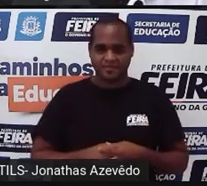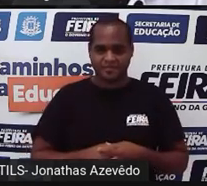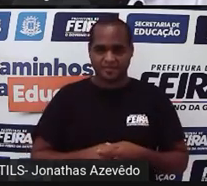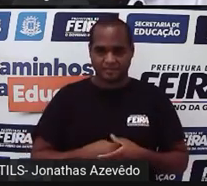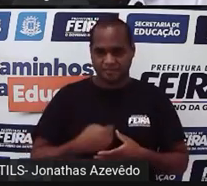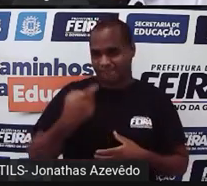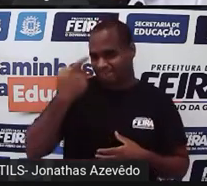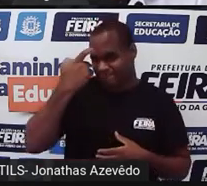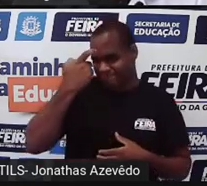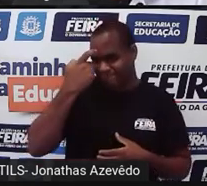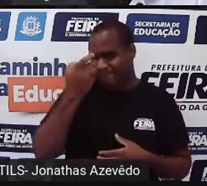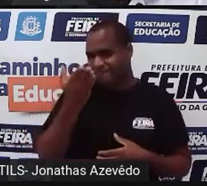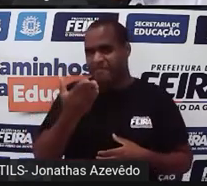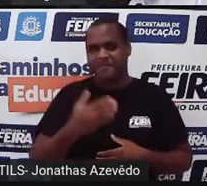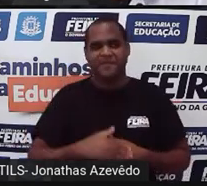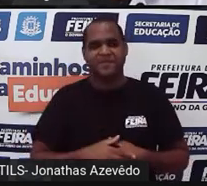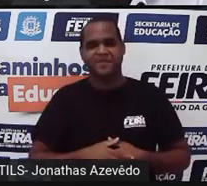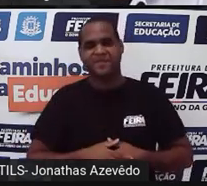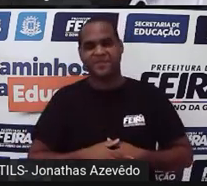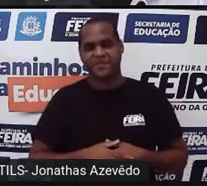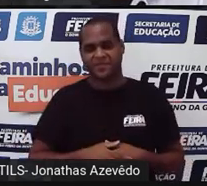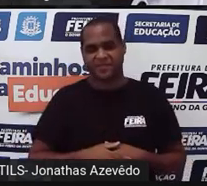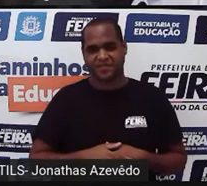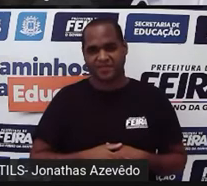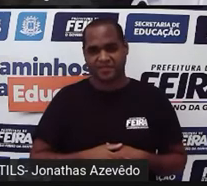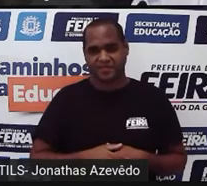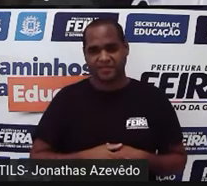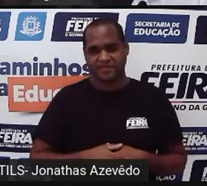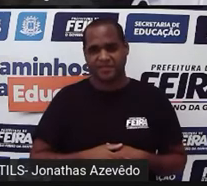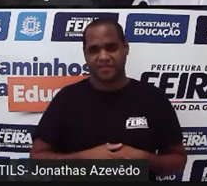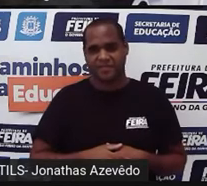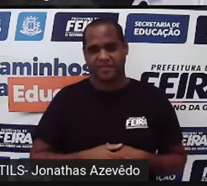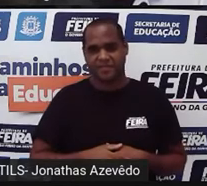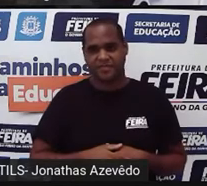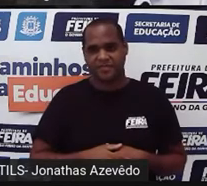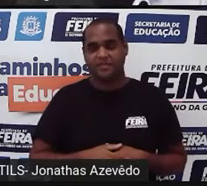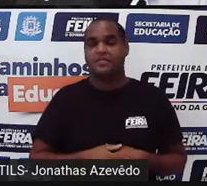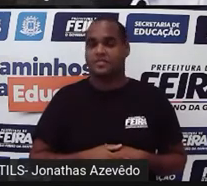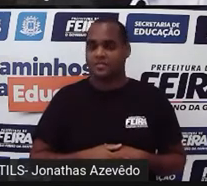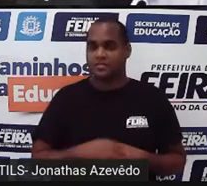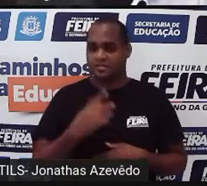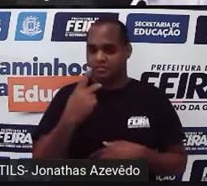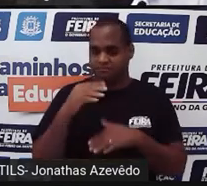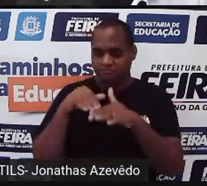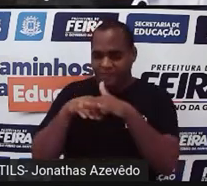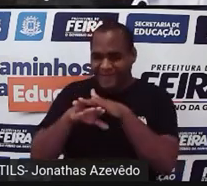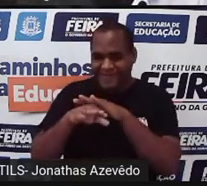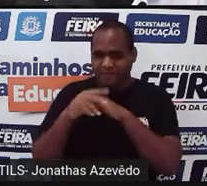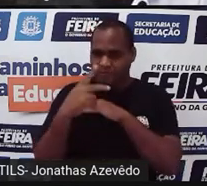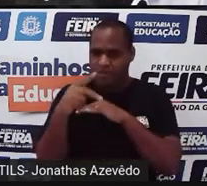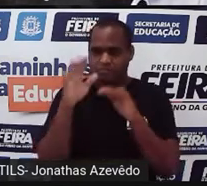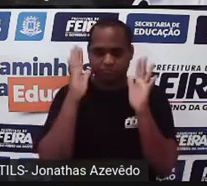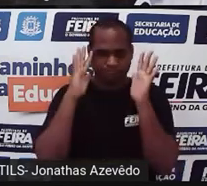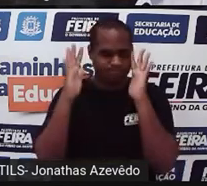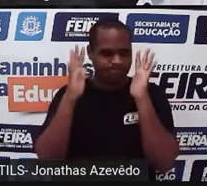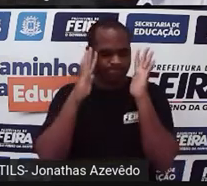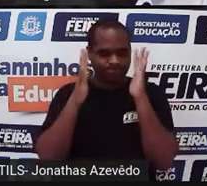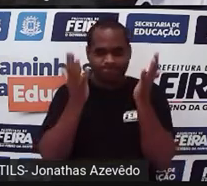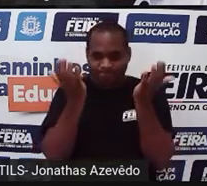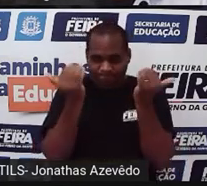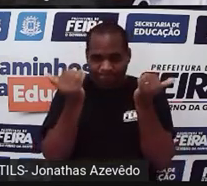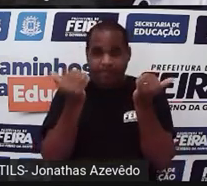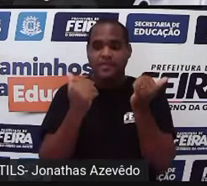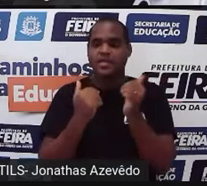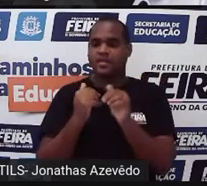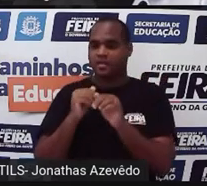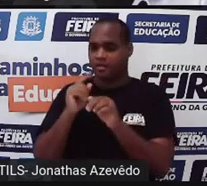Pensa um pouquinho, tá bom? E guarda essa sua resposta, né? Não esquece